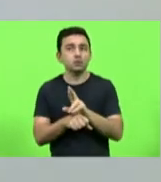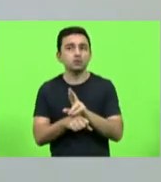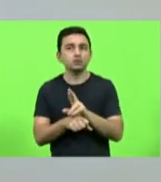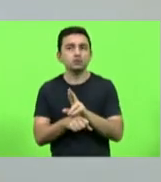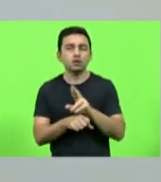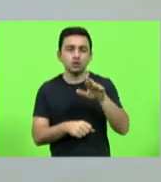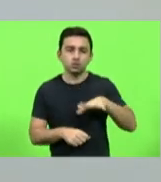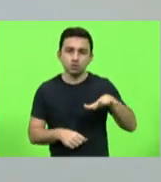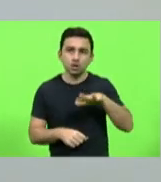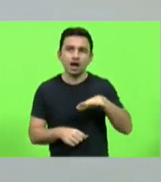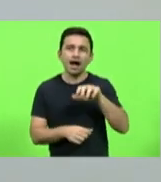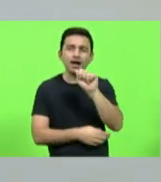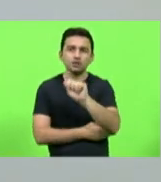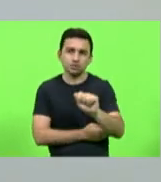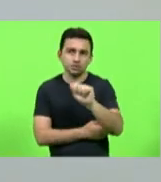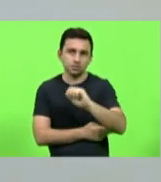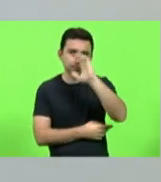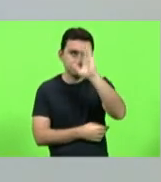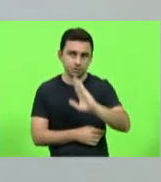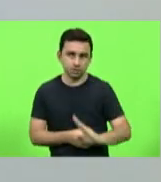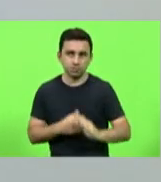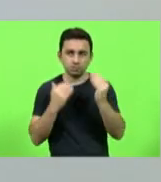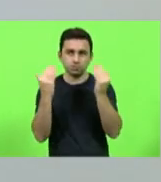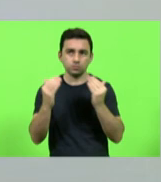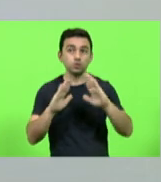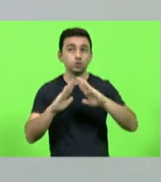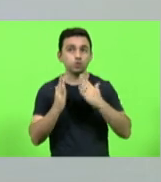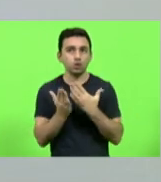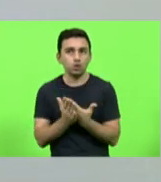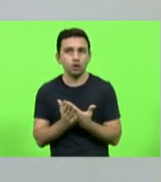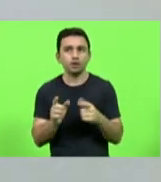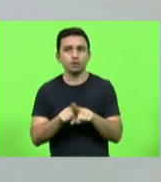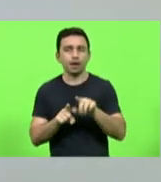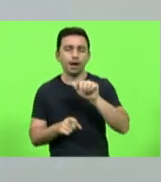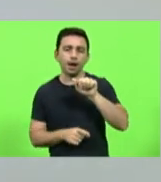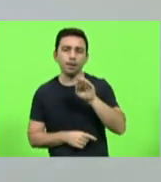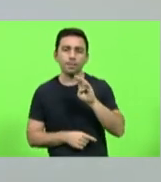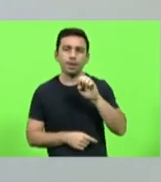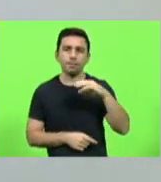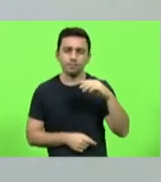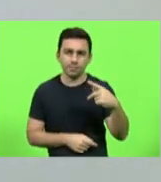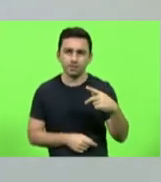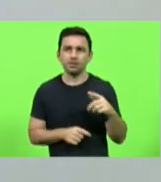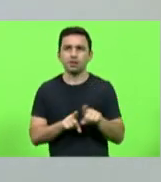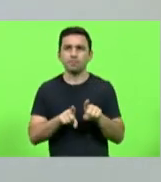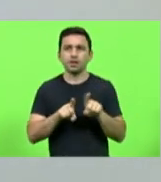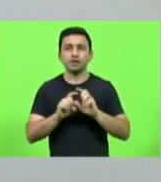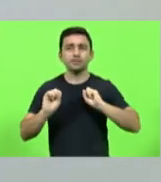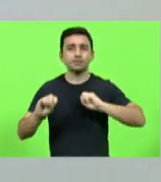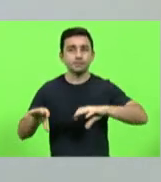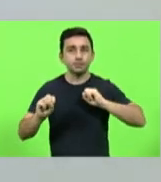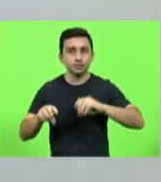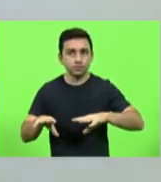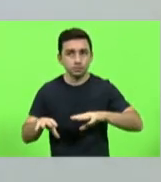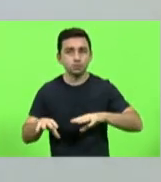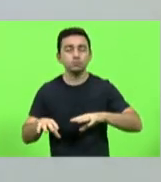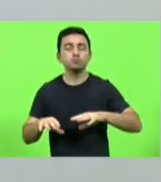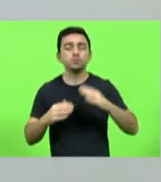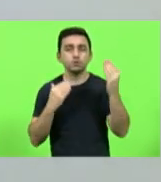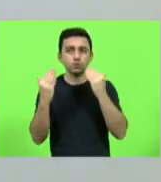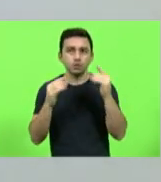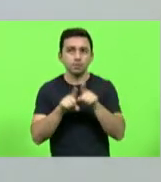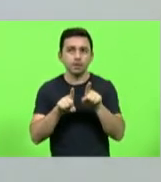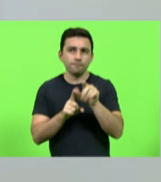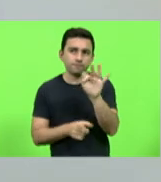da Associação Brasileira de Psicologia Escolar, da ABEP, Associação de Ensino de Psicologia, da